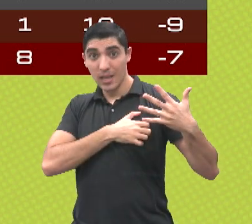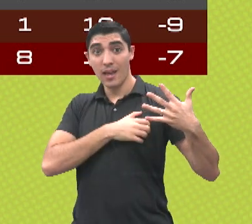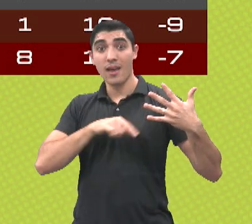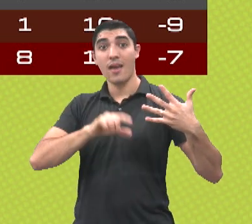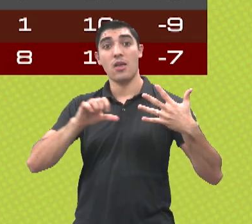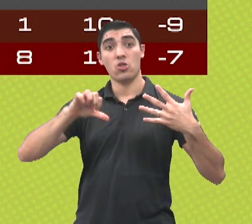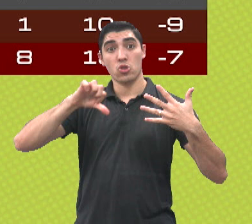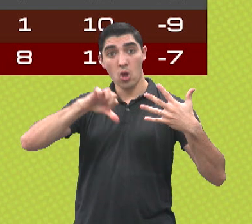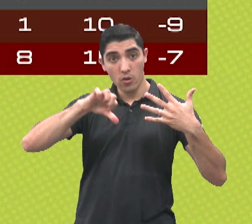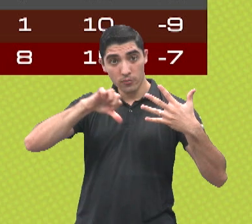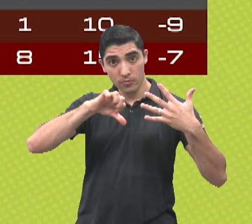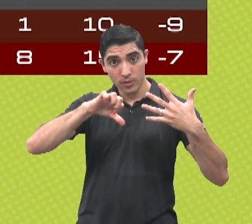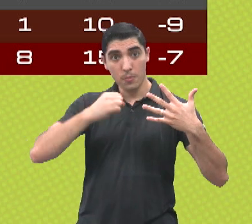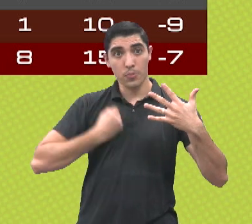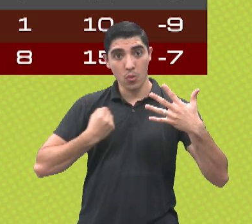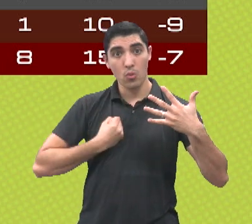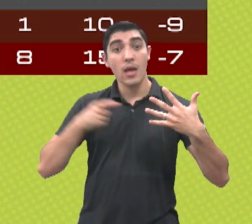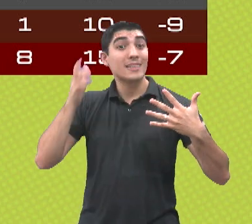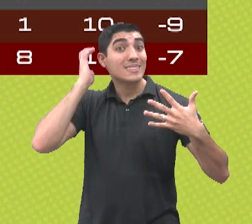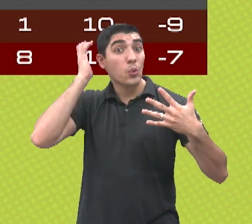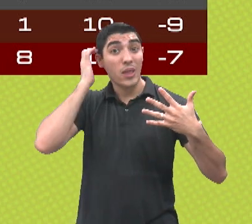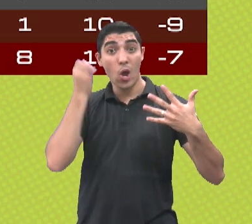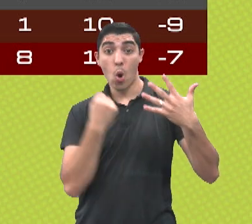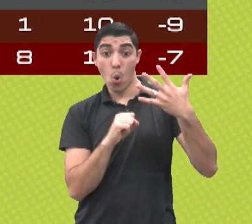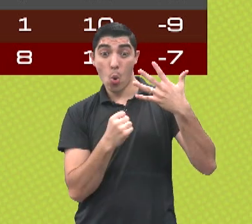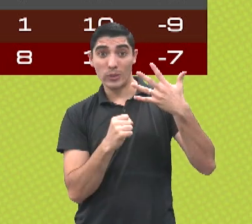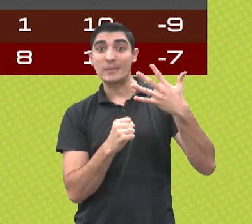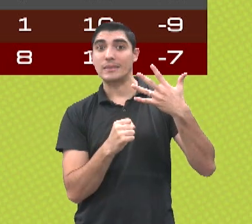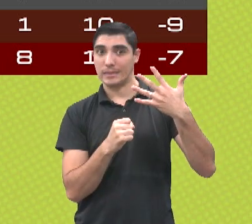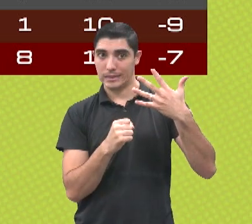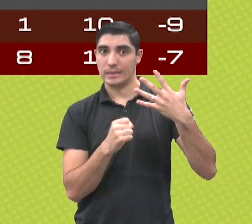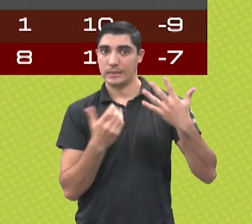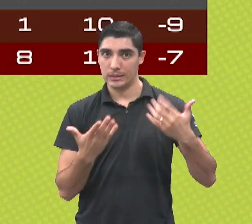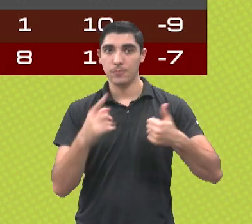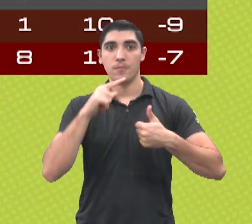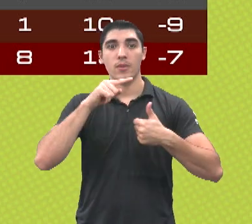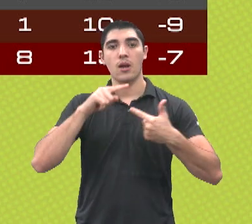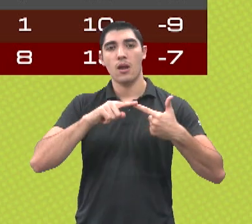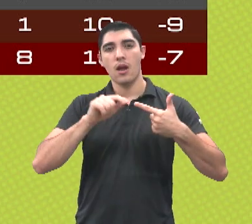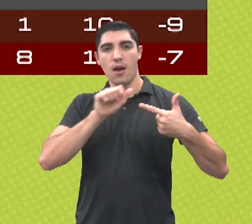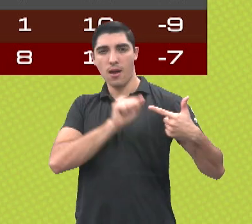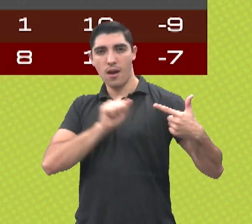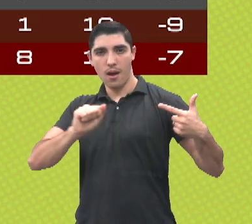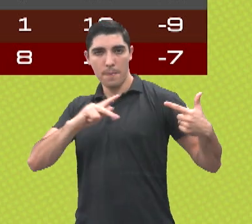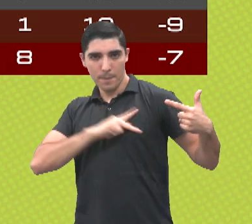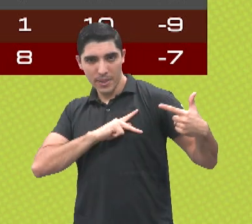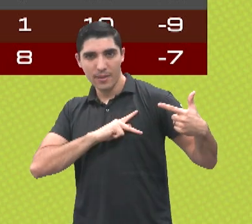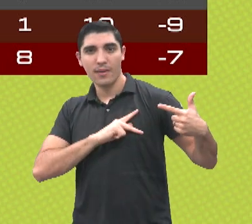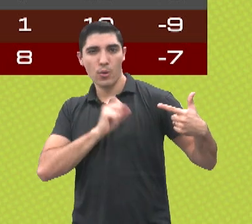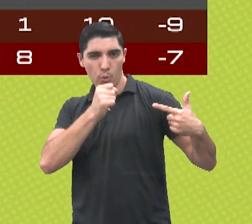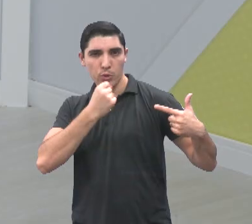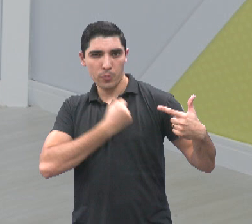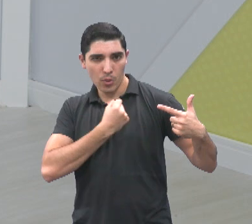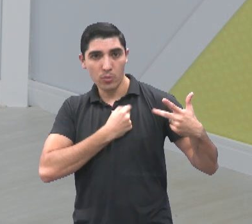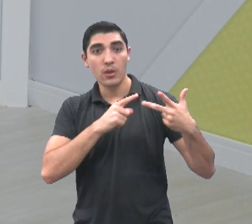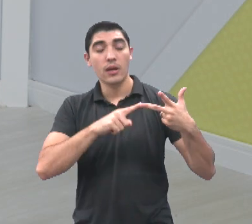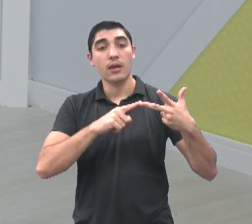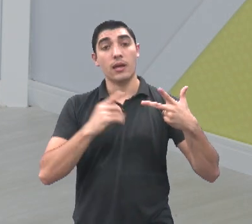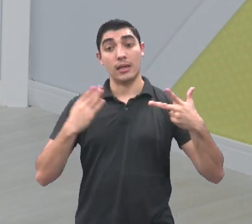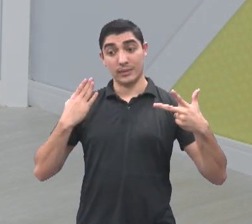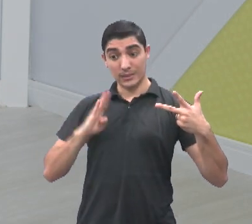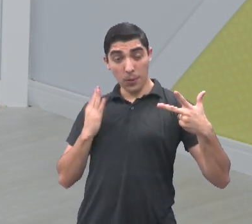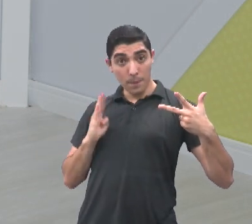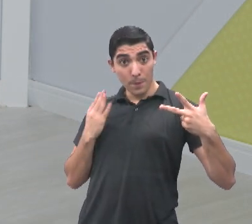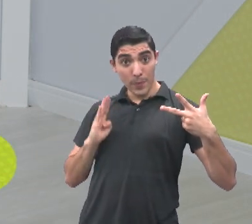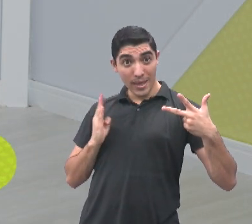Santo André tem 8, ou seja, é confronto direto, não tem jeito, Santista ali na rabeira, São Bento e Rio Claro, se terminasse hoje,